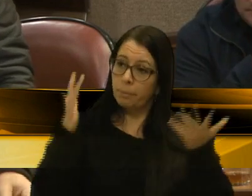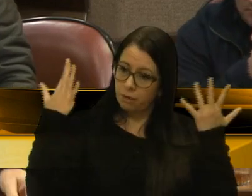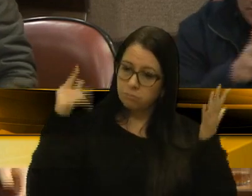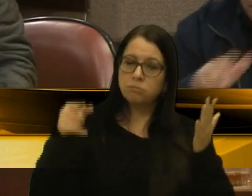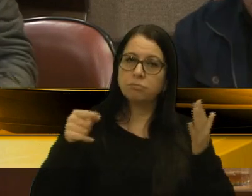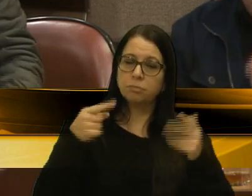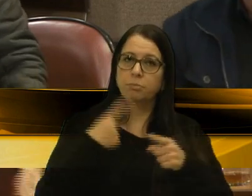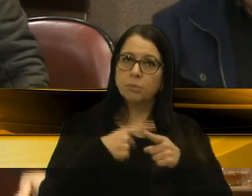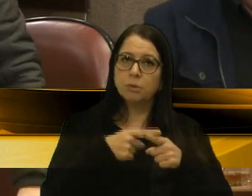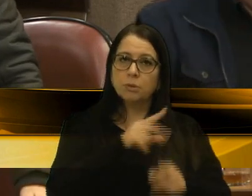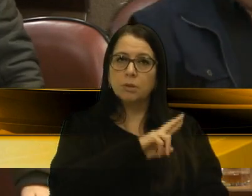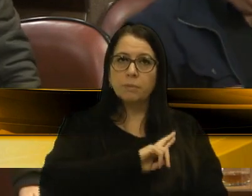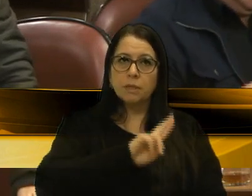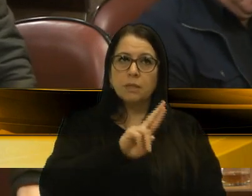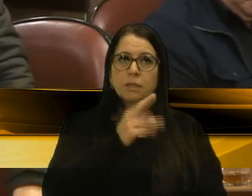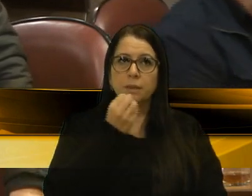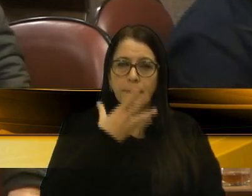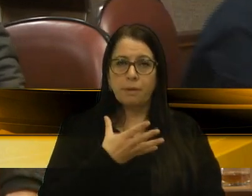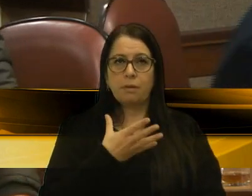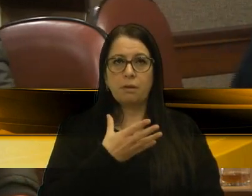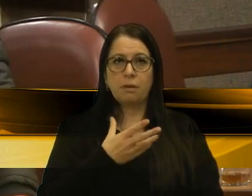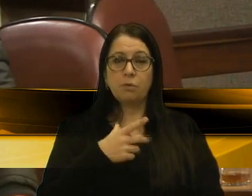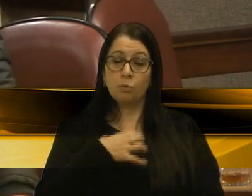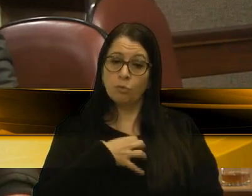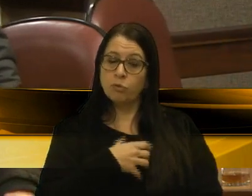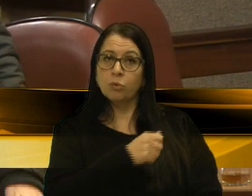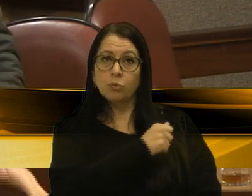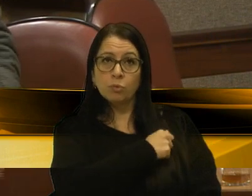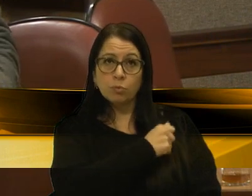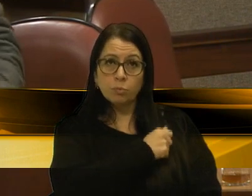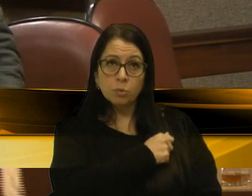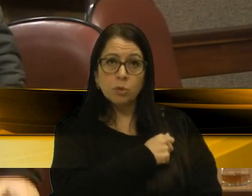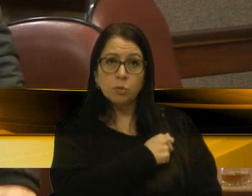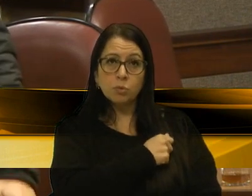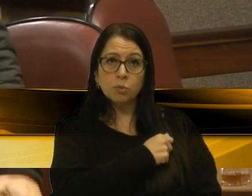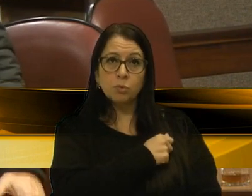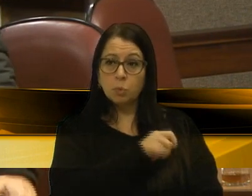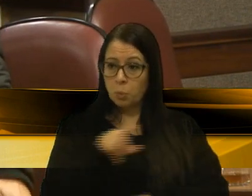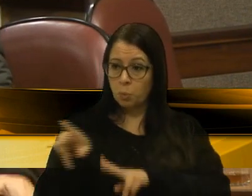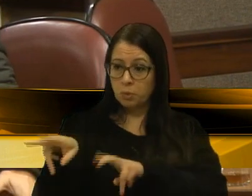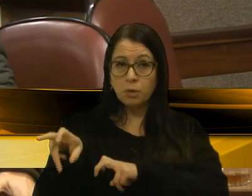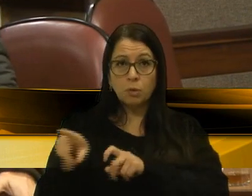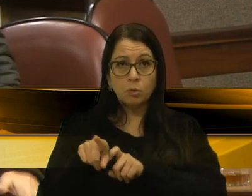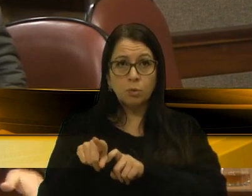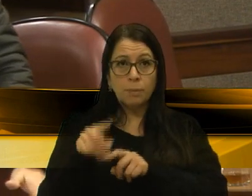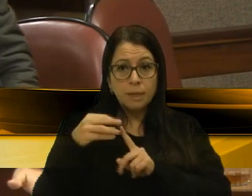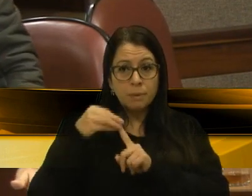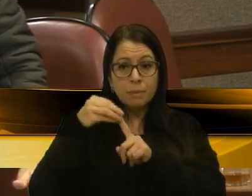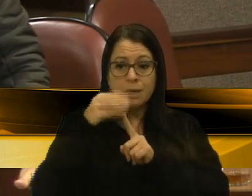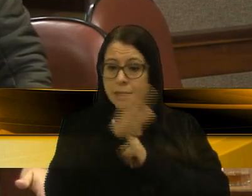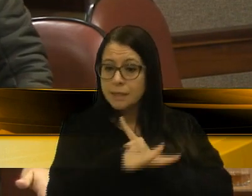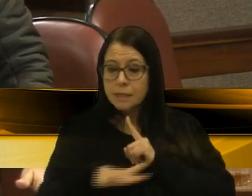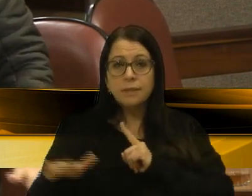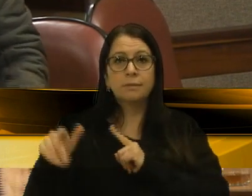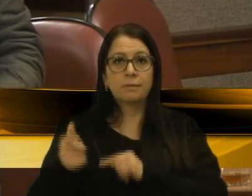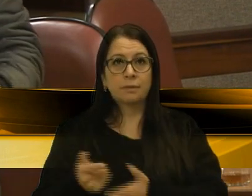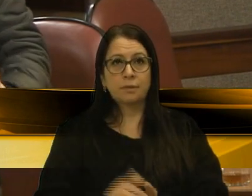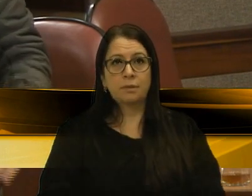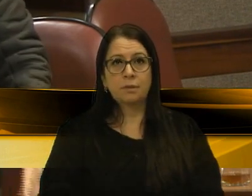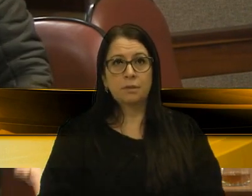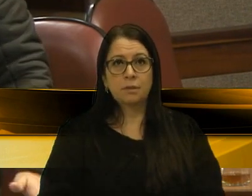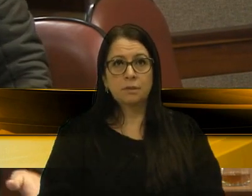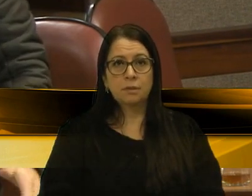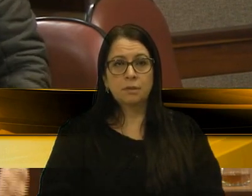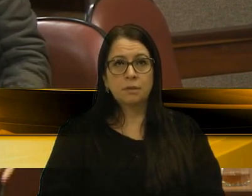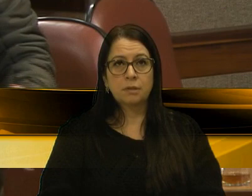porque o senhor representa muito bem, da sua forma humilde, né, o interior, mas principalmente aquelas crianças que estão